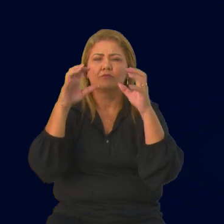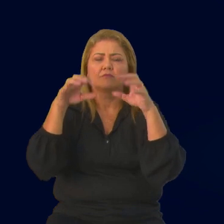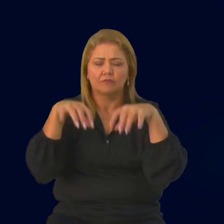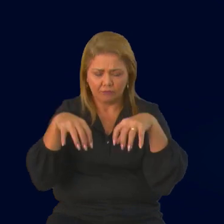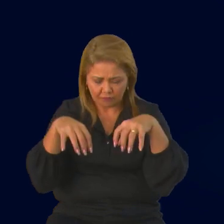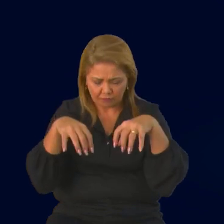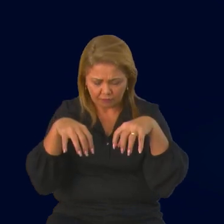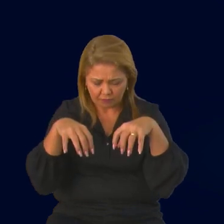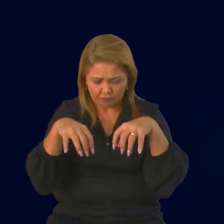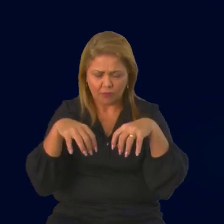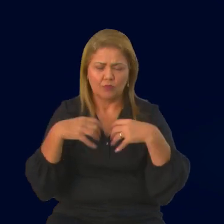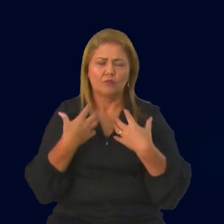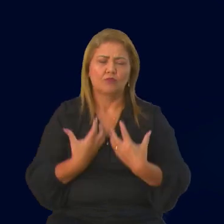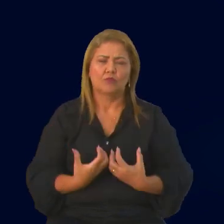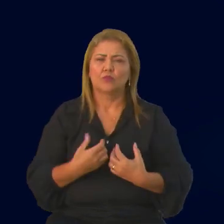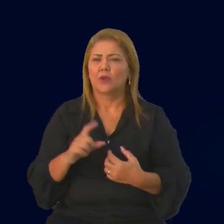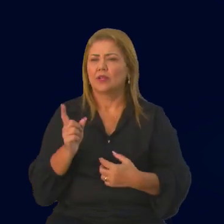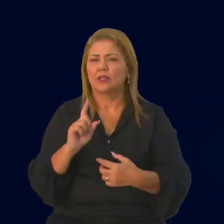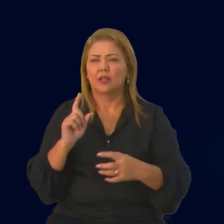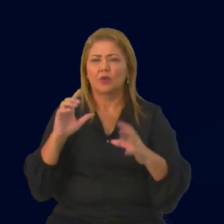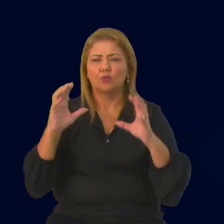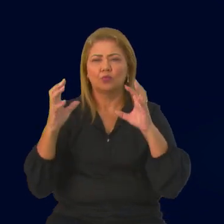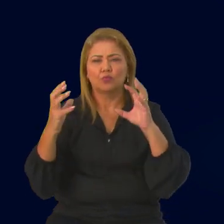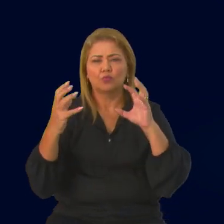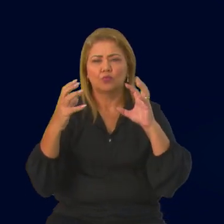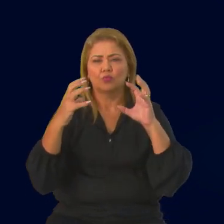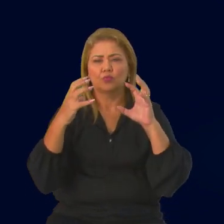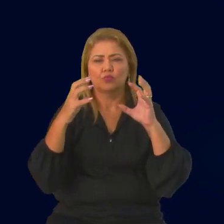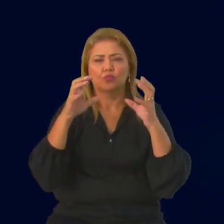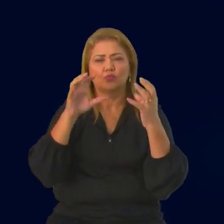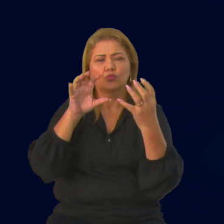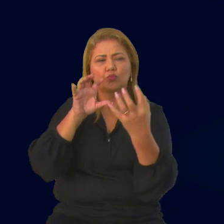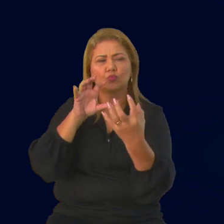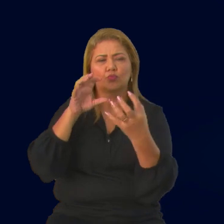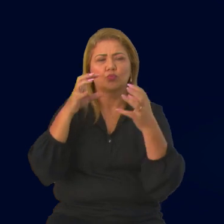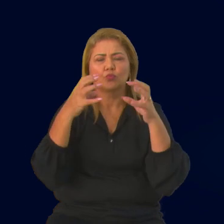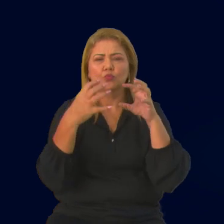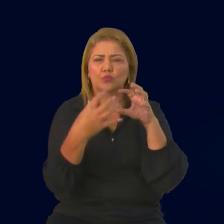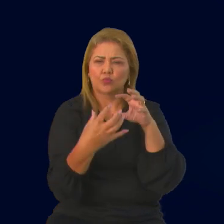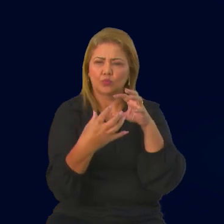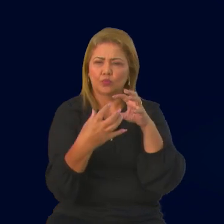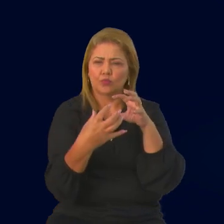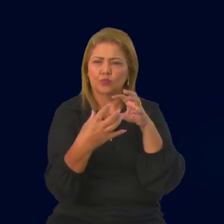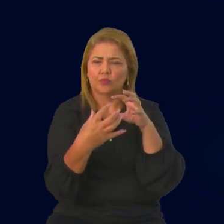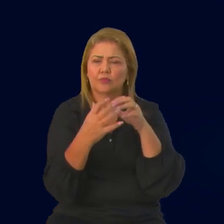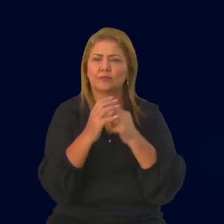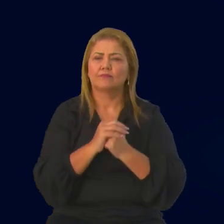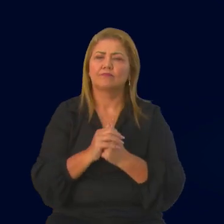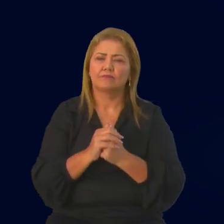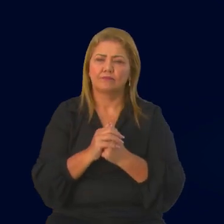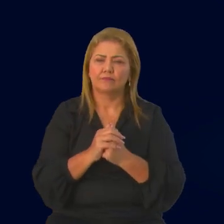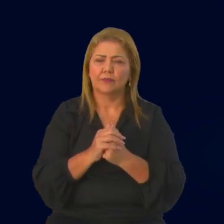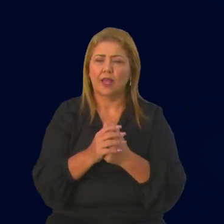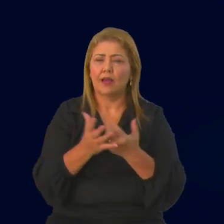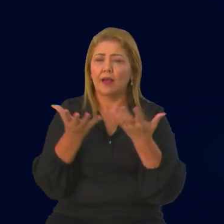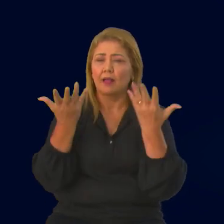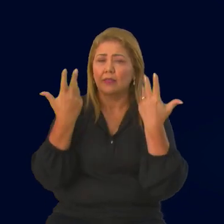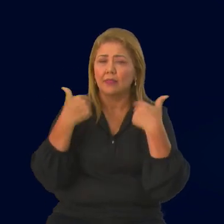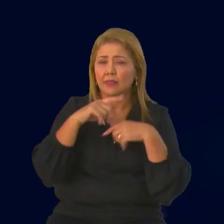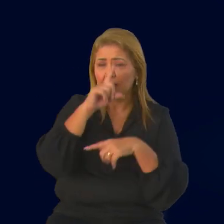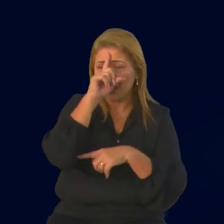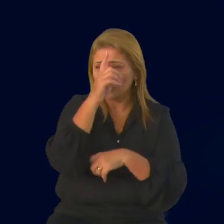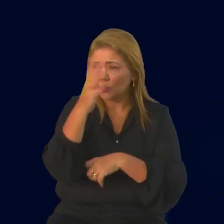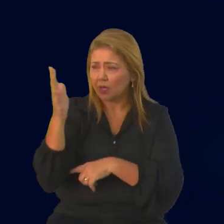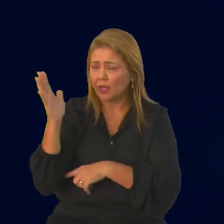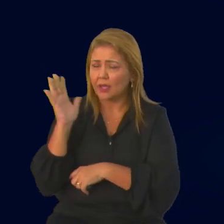não ficam murchos. Eles se viram uns em direção aos outros. E é a natureza nos mostrando